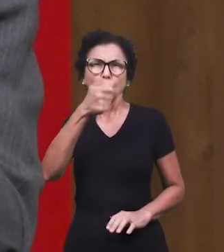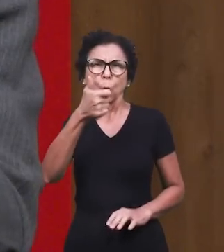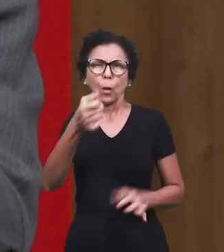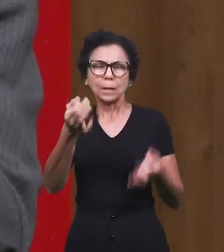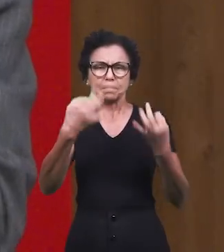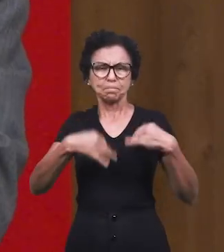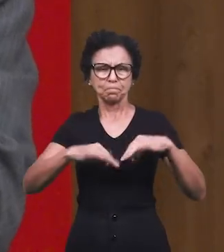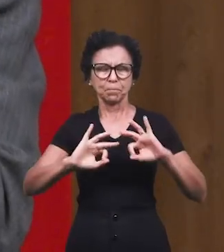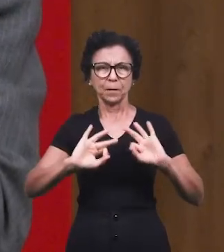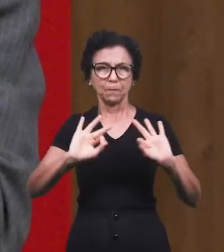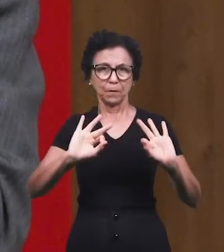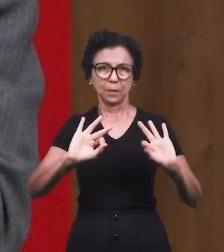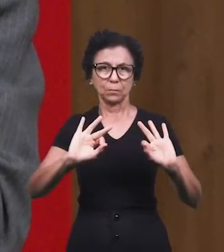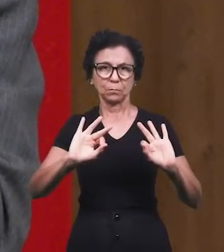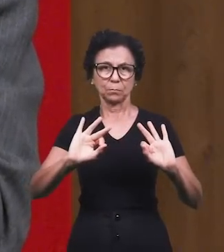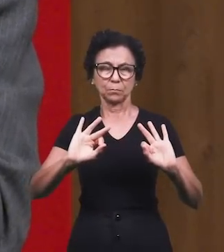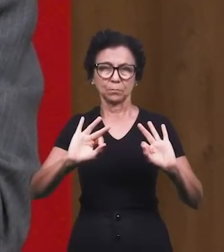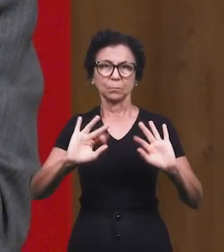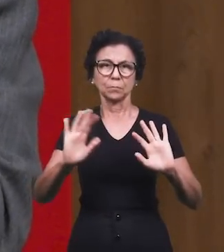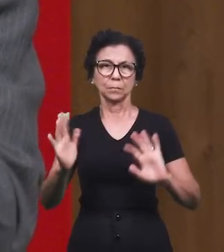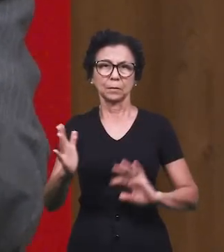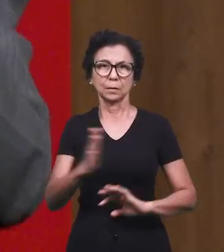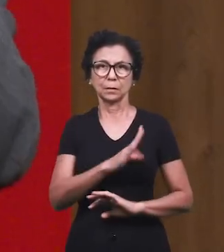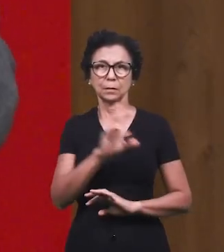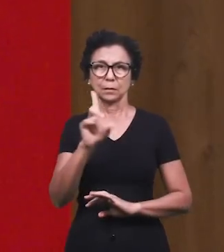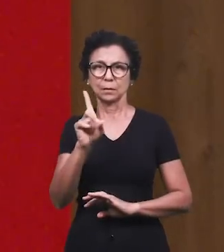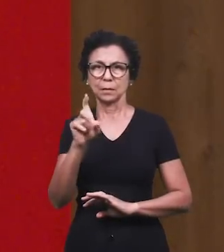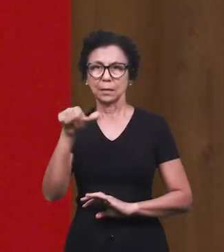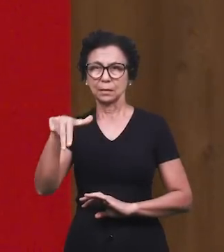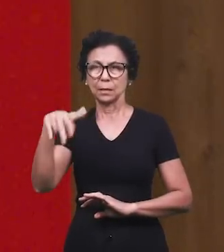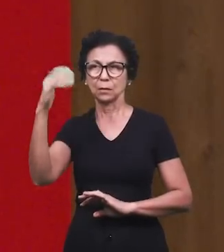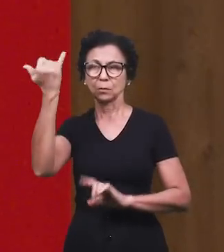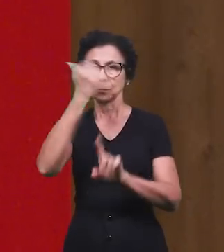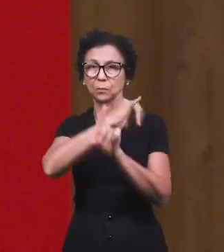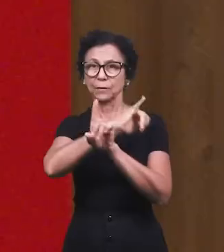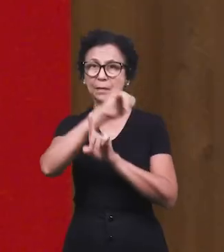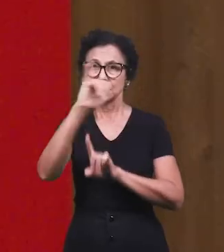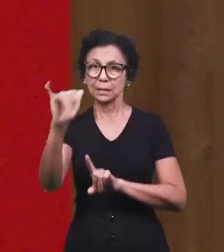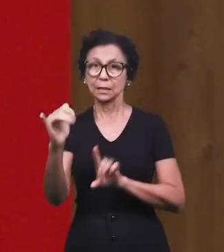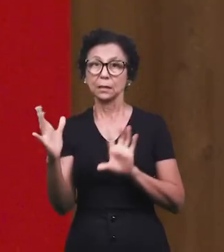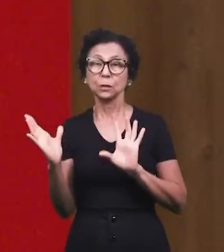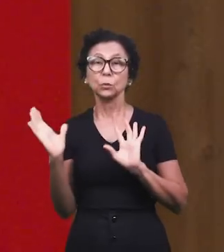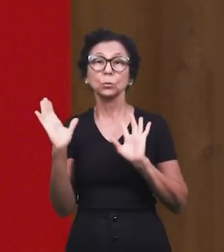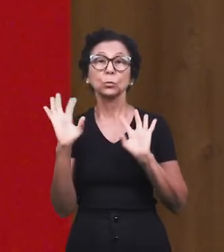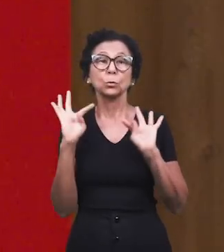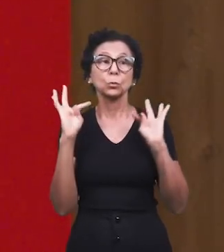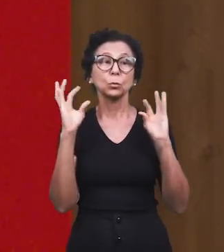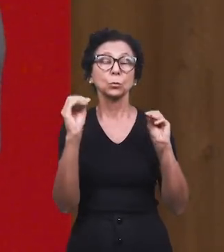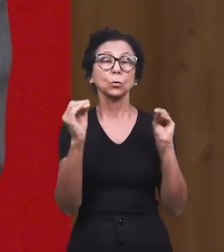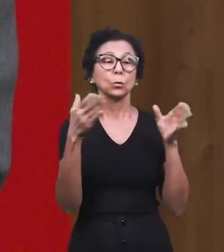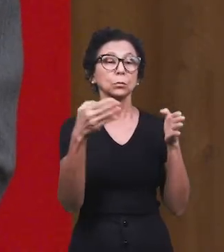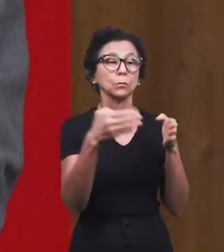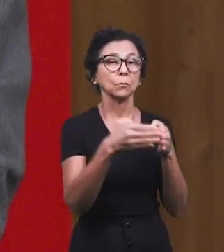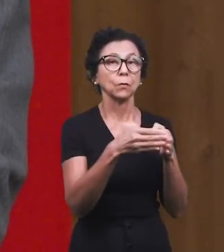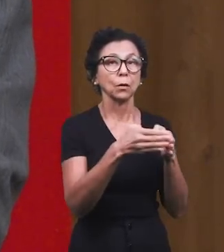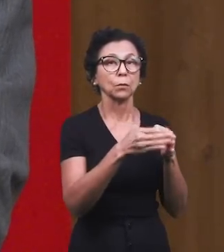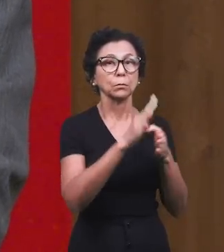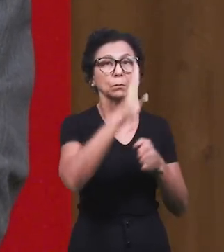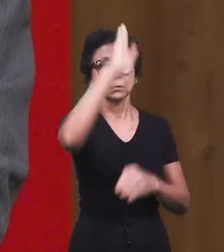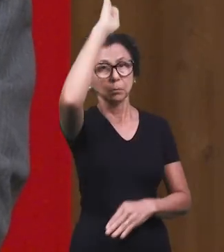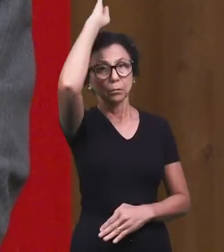perfeito. Nas profecias de Daniel. Quer dizer, tudo culmina no Império Romano, né?